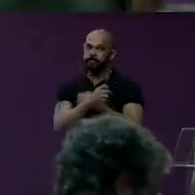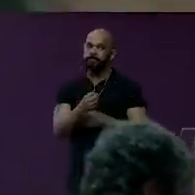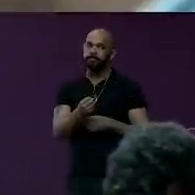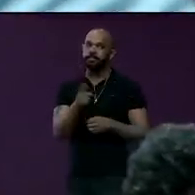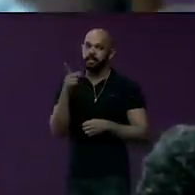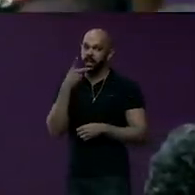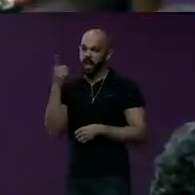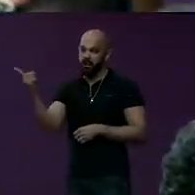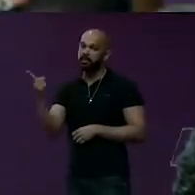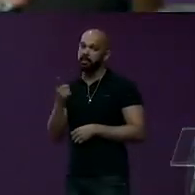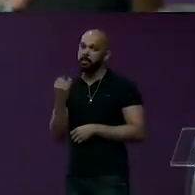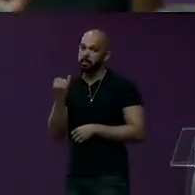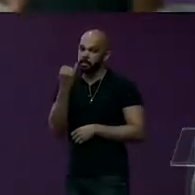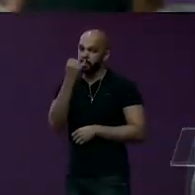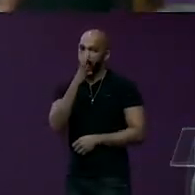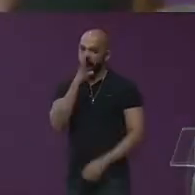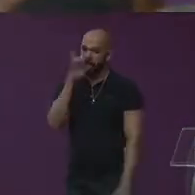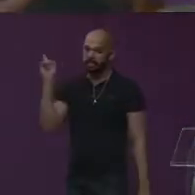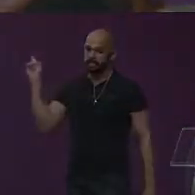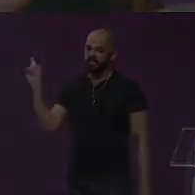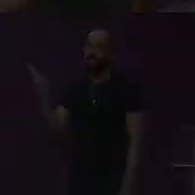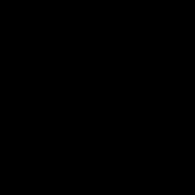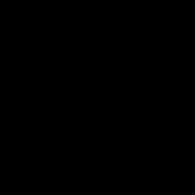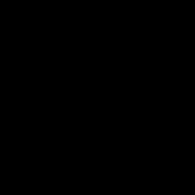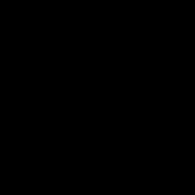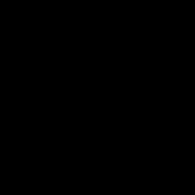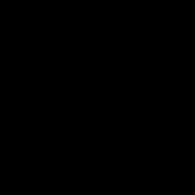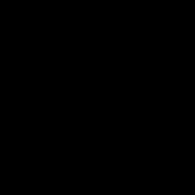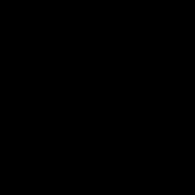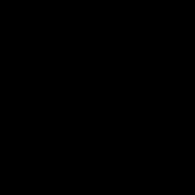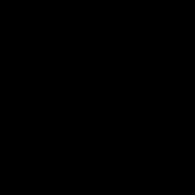Segundo a Elisa, vale a pena ficar para ver. É de chorar.